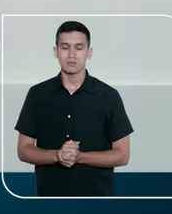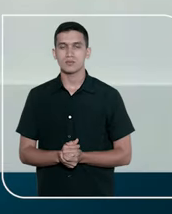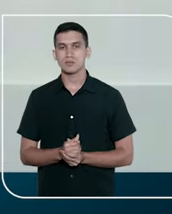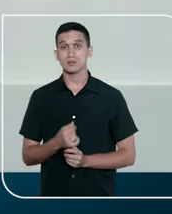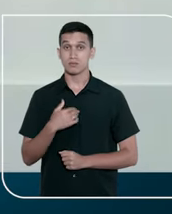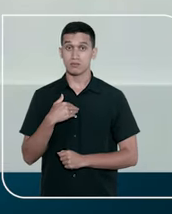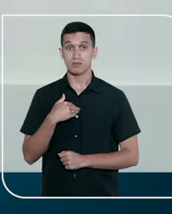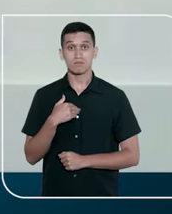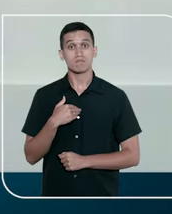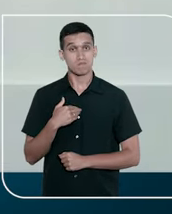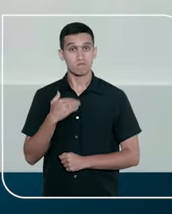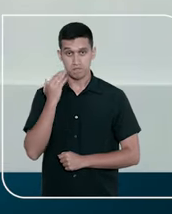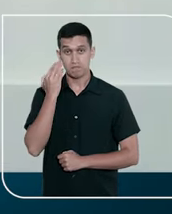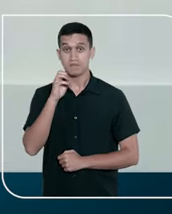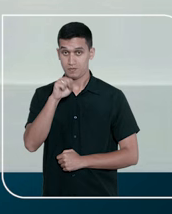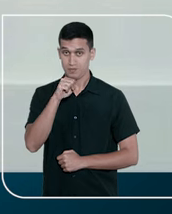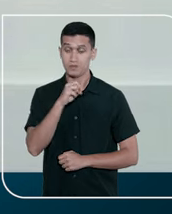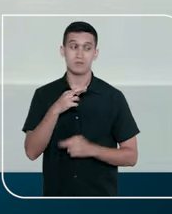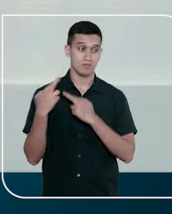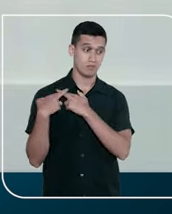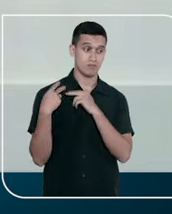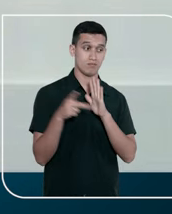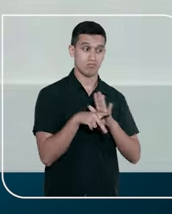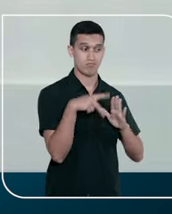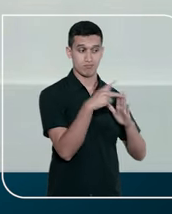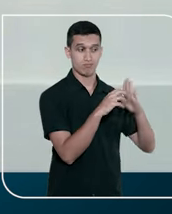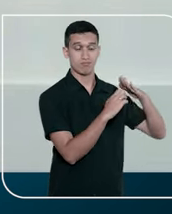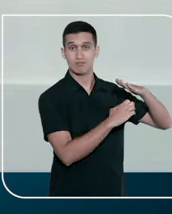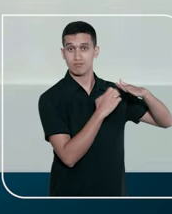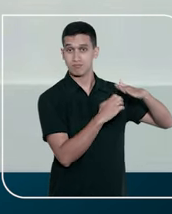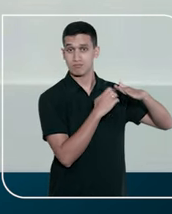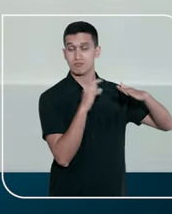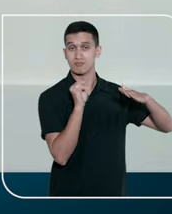Eu entendo que sim, é uma responsabilidade do transportador aéreo